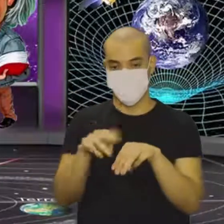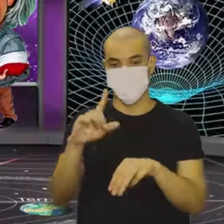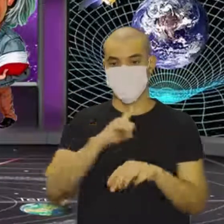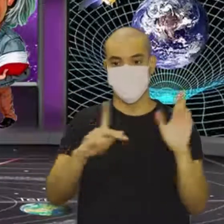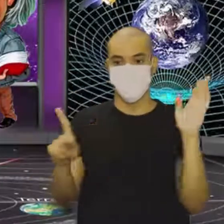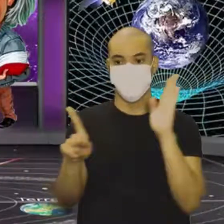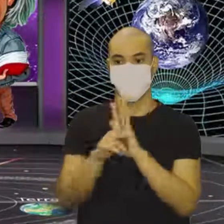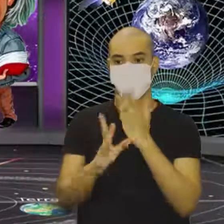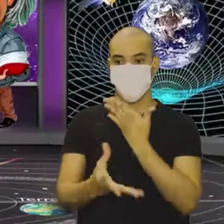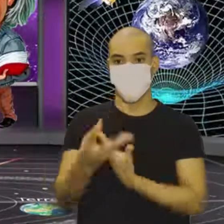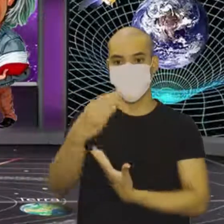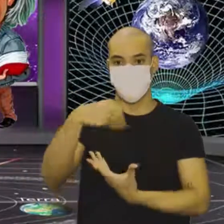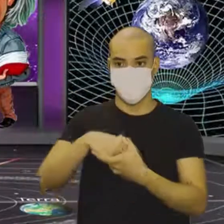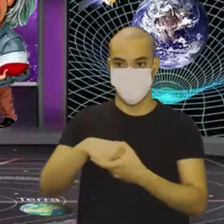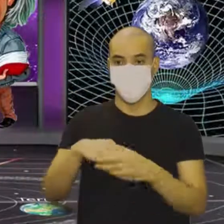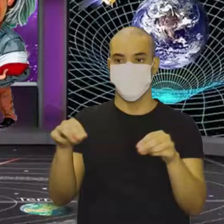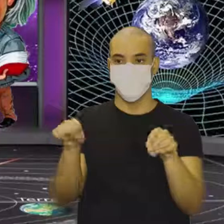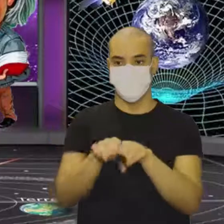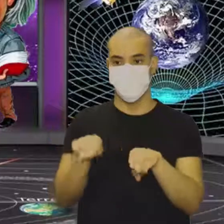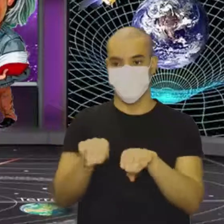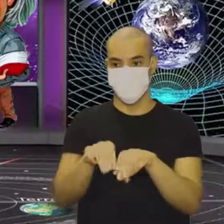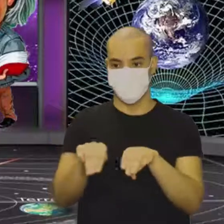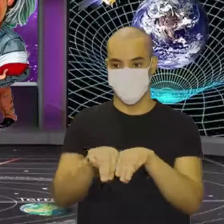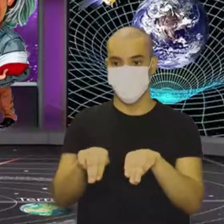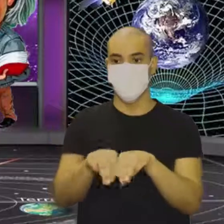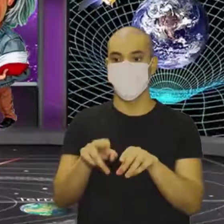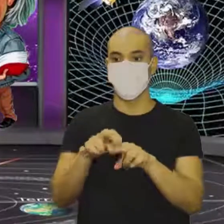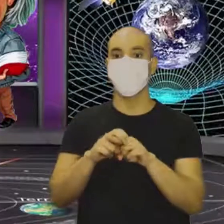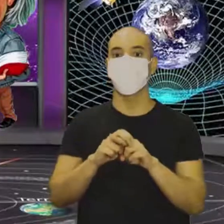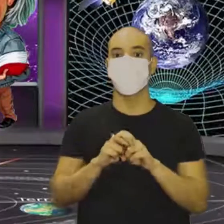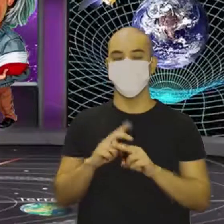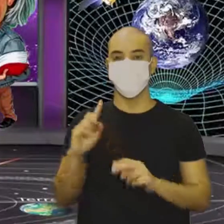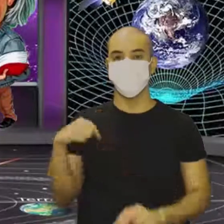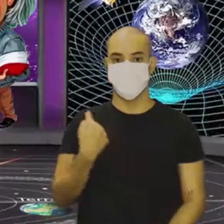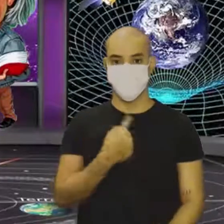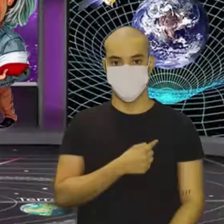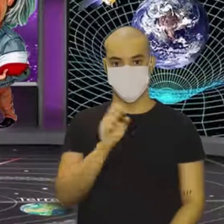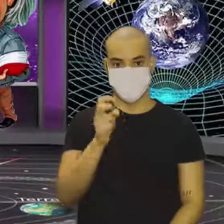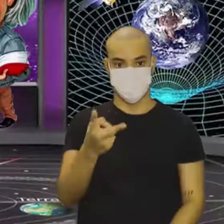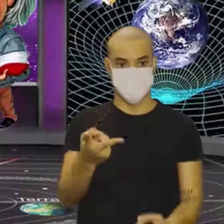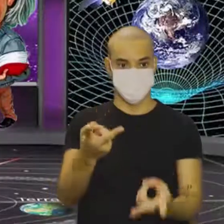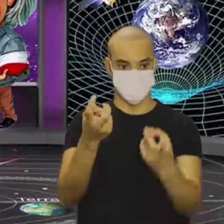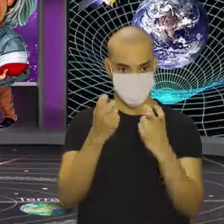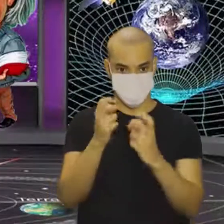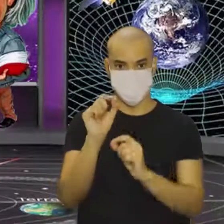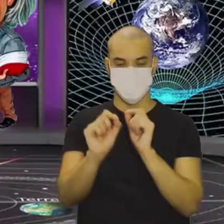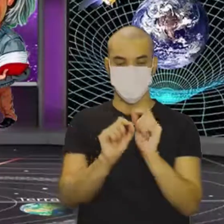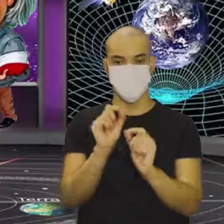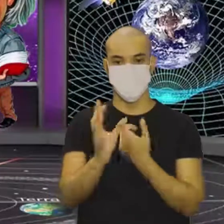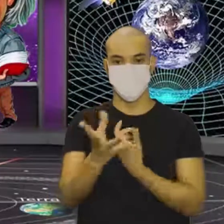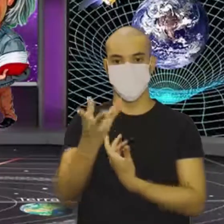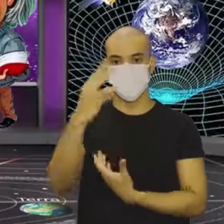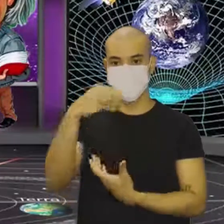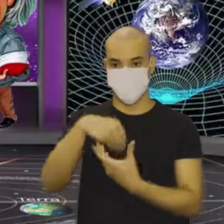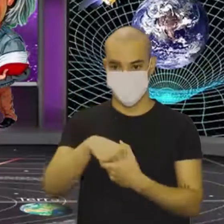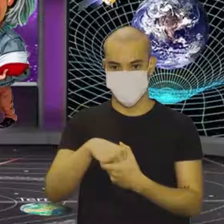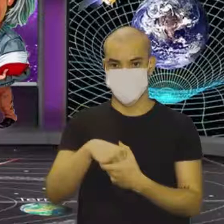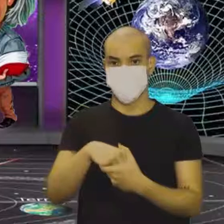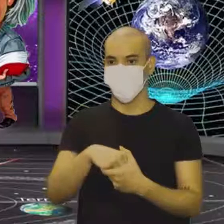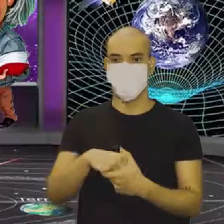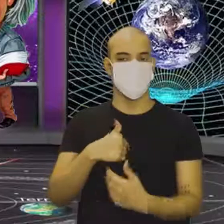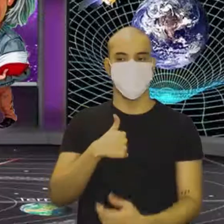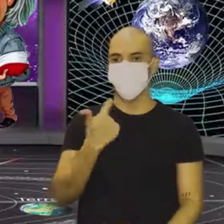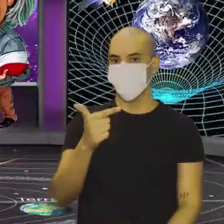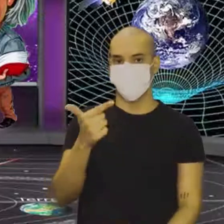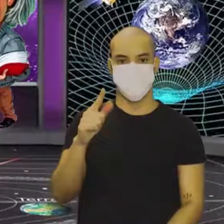tem propriedades aí magnéticas. E nesse caso, nós vimos que os indutores de núcleo de ar, eles não